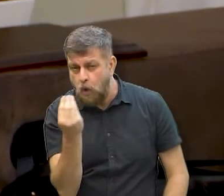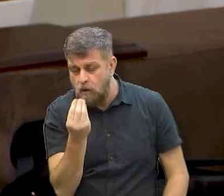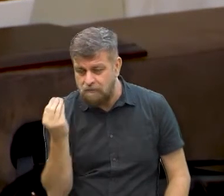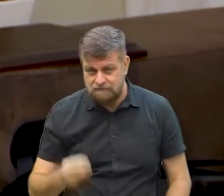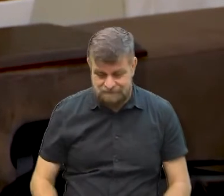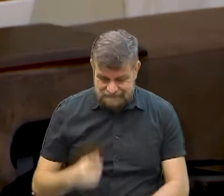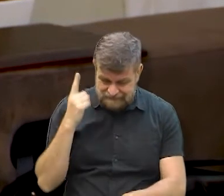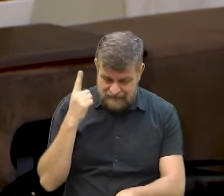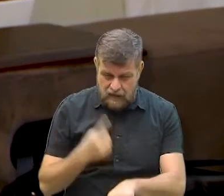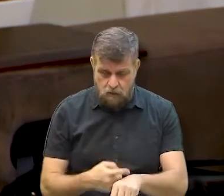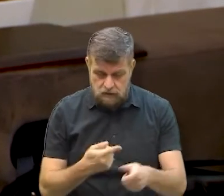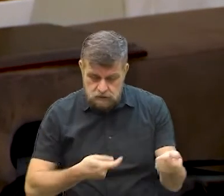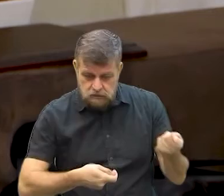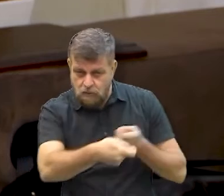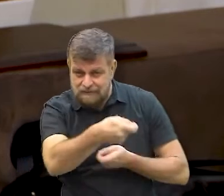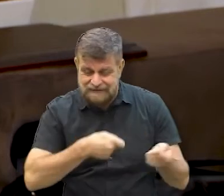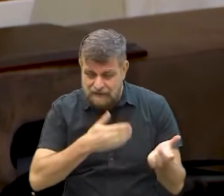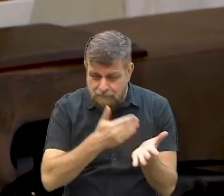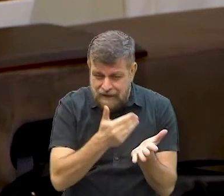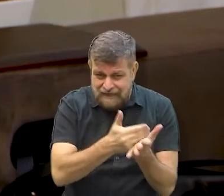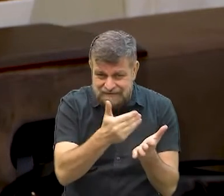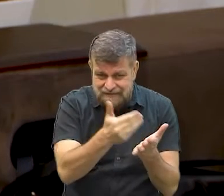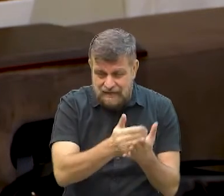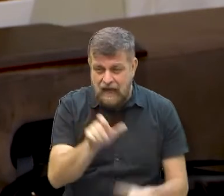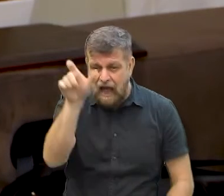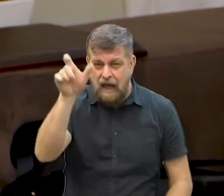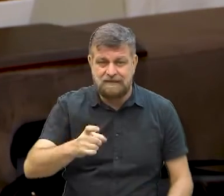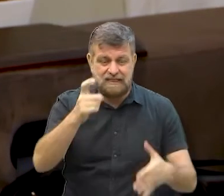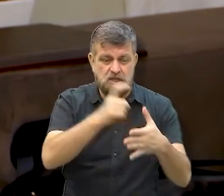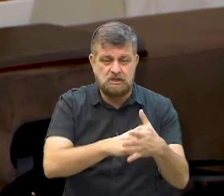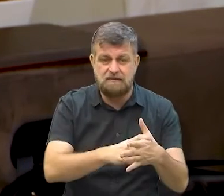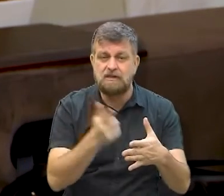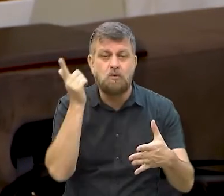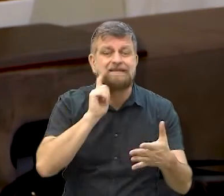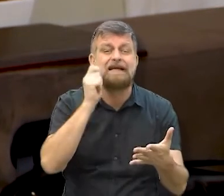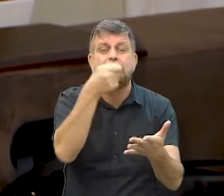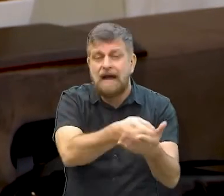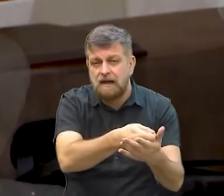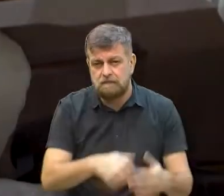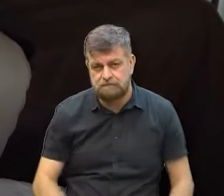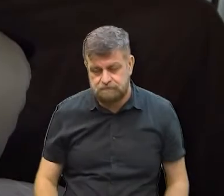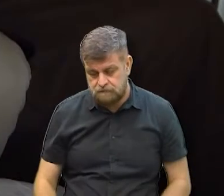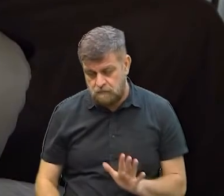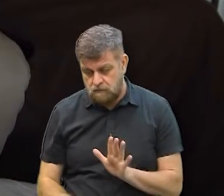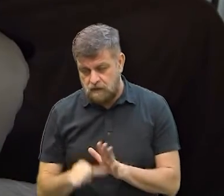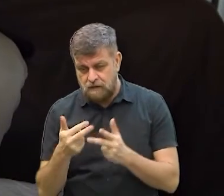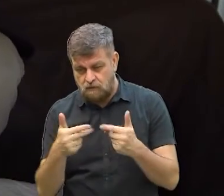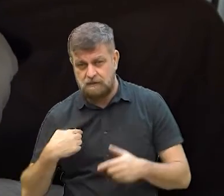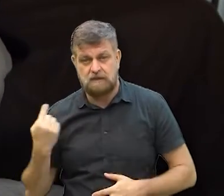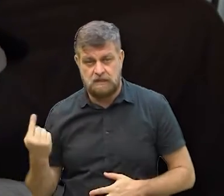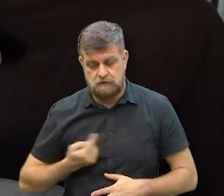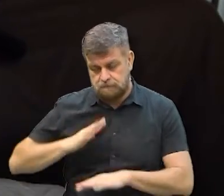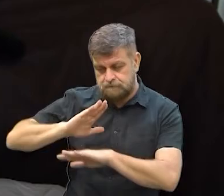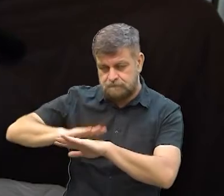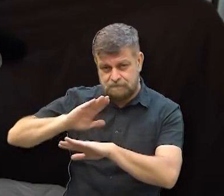é possível, nesse momento de renegociação, deixar de ser inadimplente? Olha, a primeira coisa que a